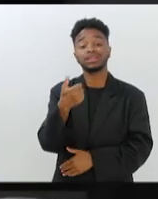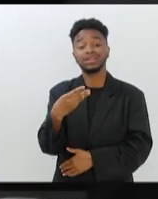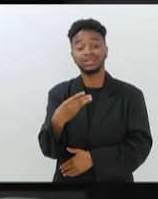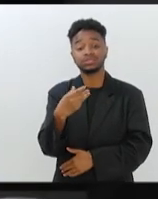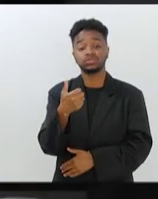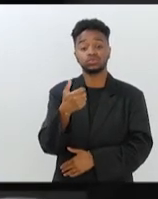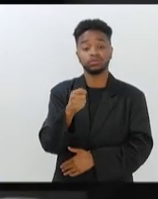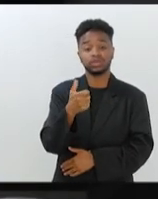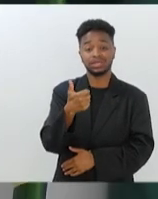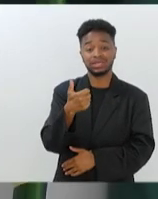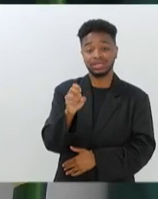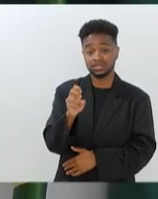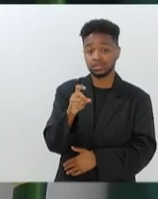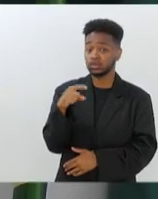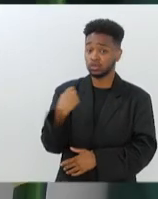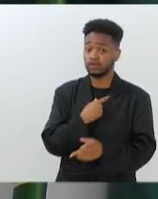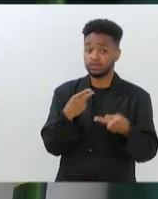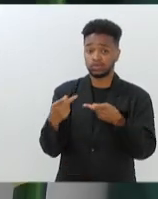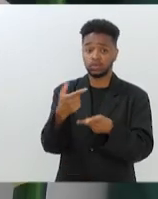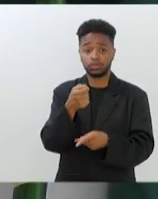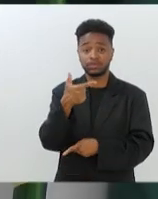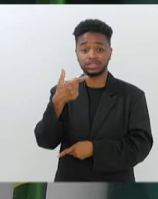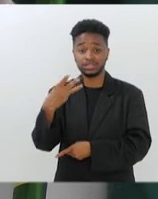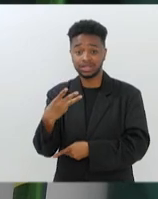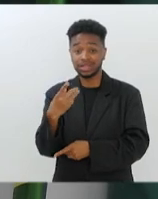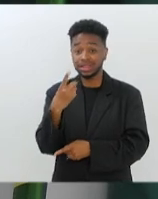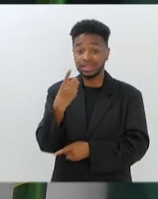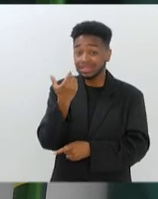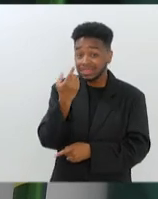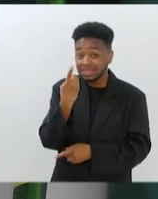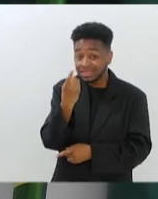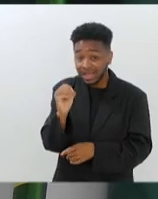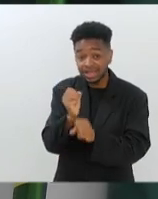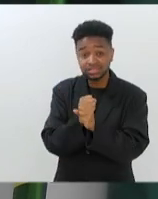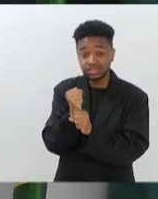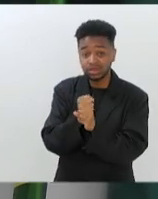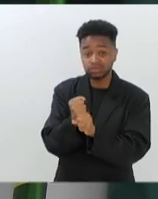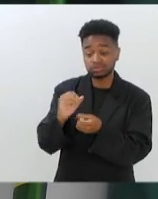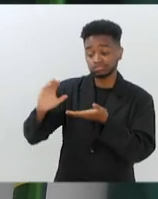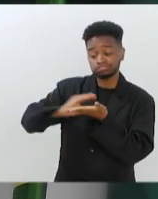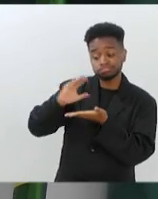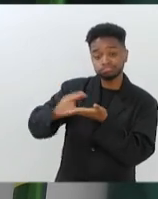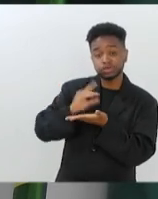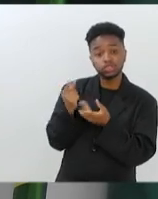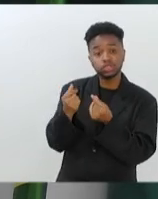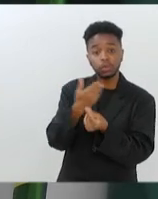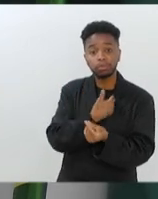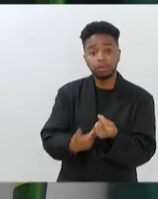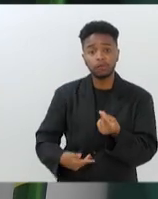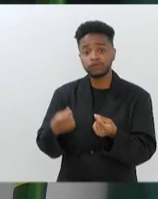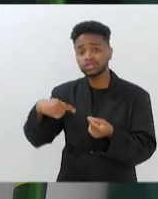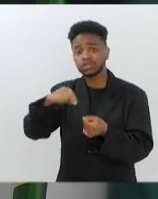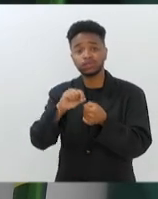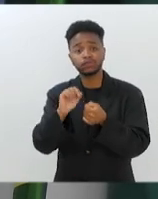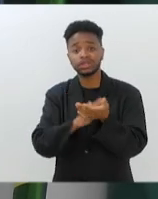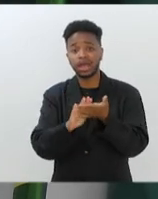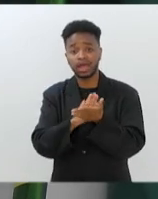2015 e nós fomos 2023 10 anos recebendo dinheiro público e vocês sequer vocês sequer saíram da sala do ar condicionado e foram ver